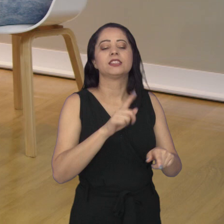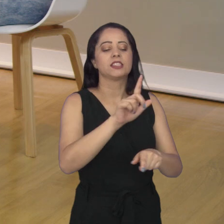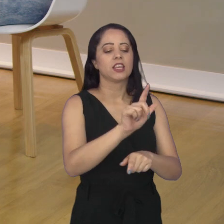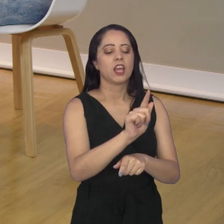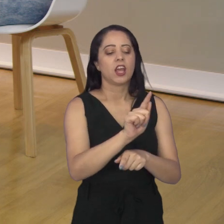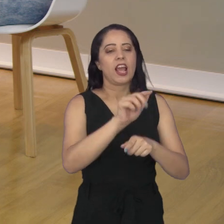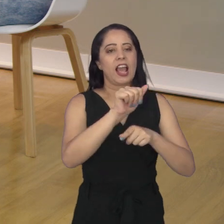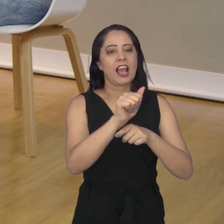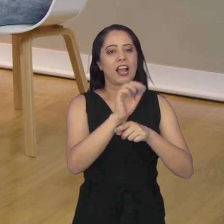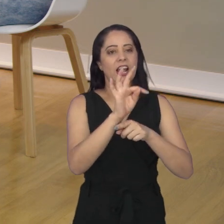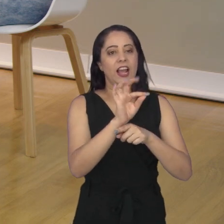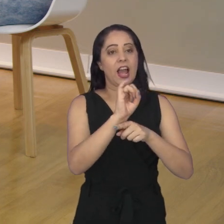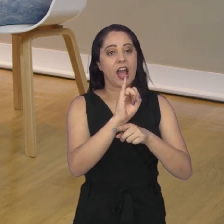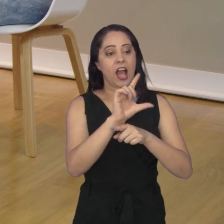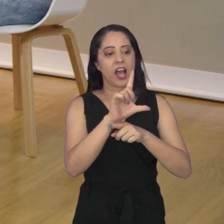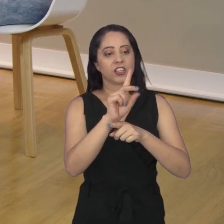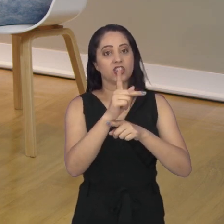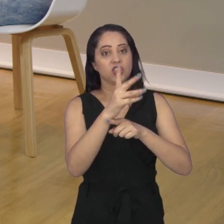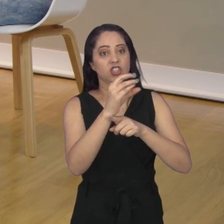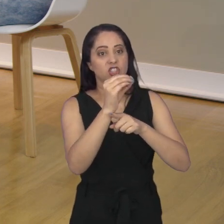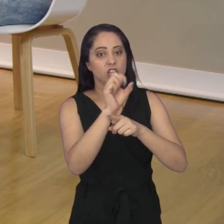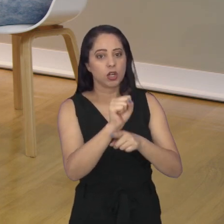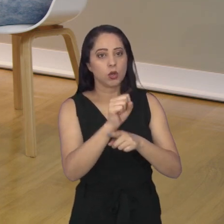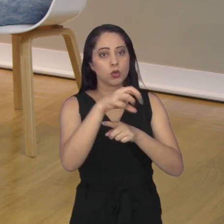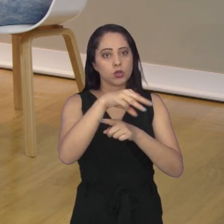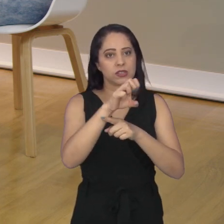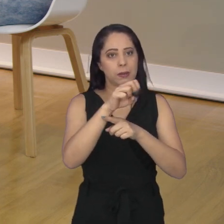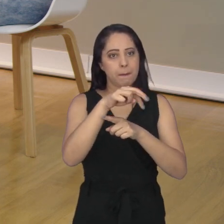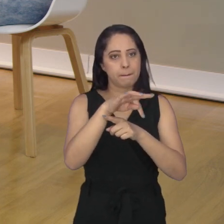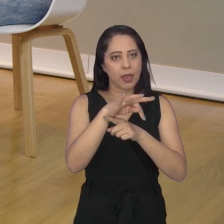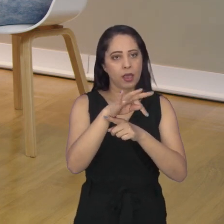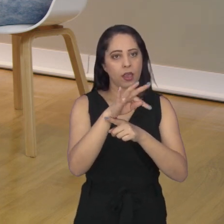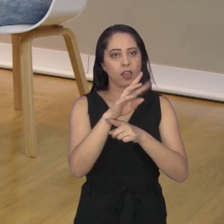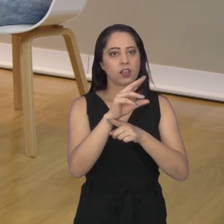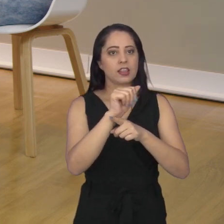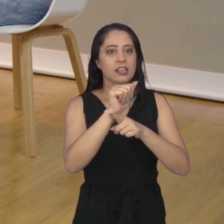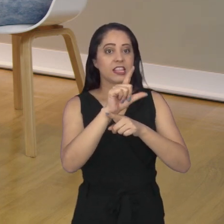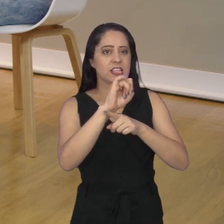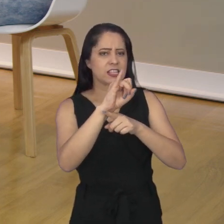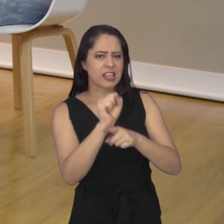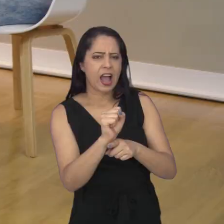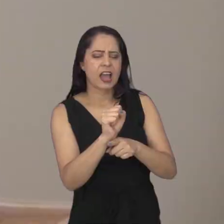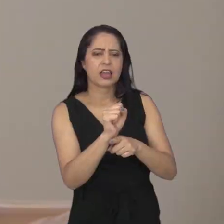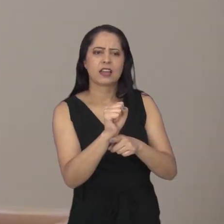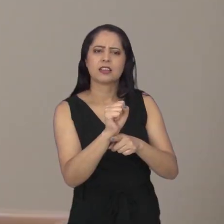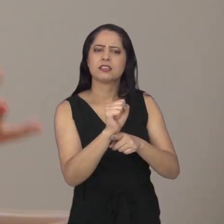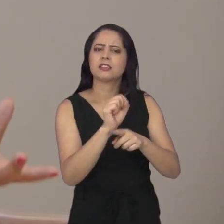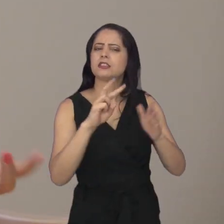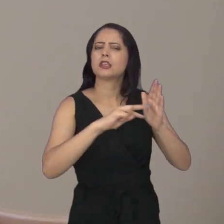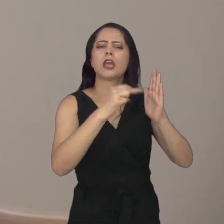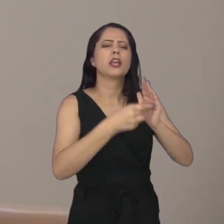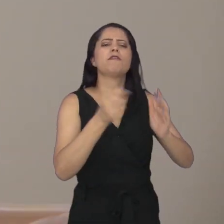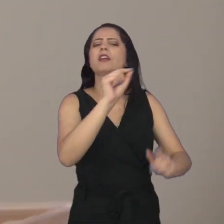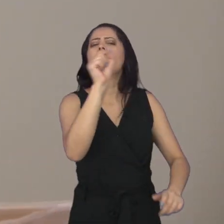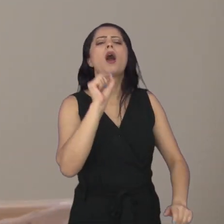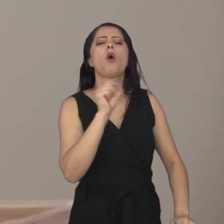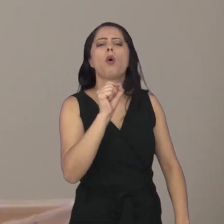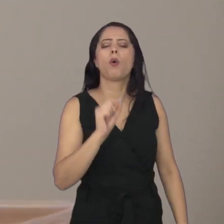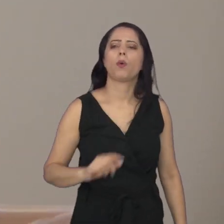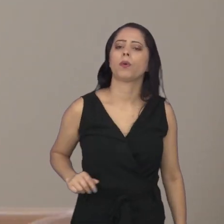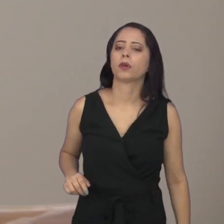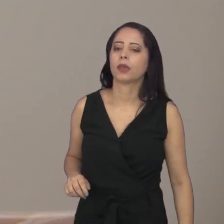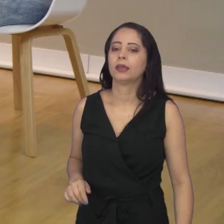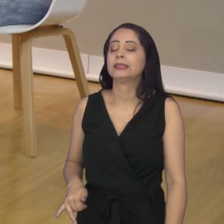dos gatilhos mentais. São ótimos. Vamos explicar de uma maneira rápida como são esses gatilhos e quando a gente